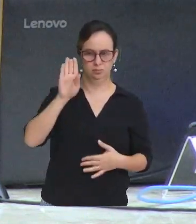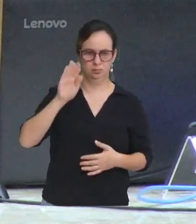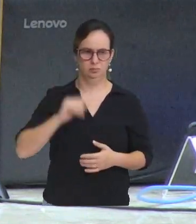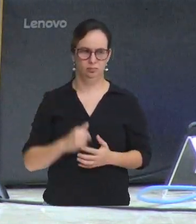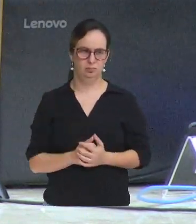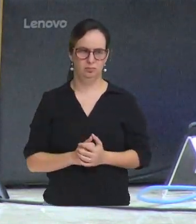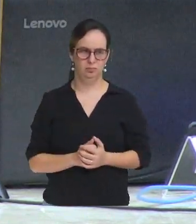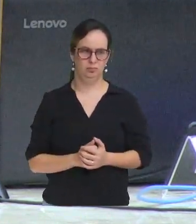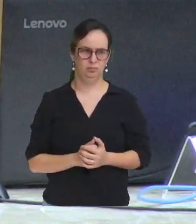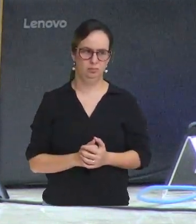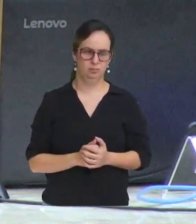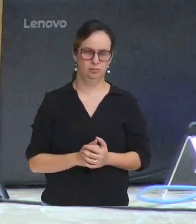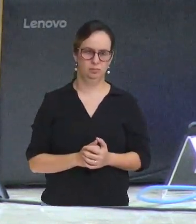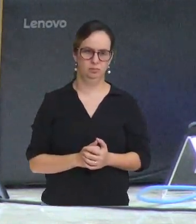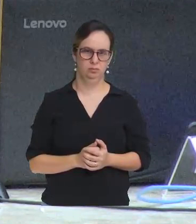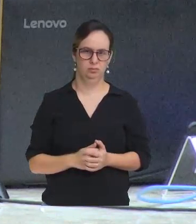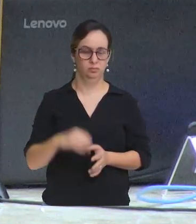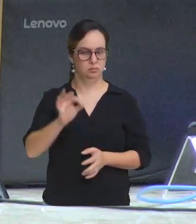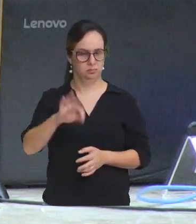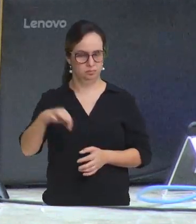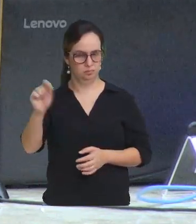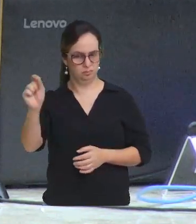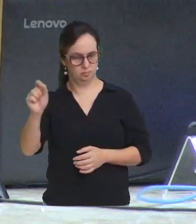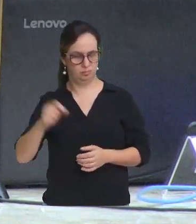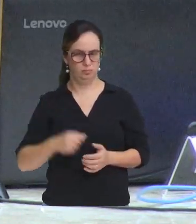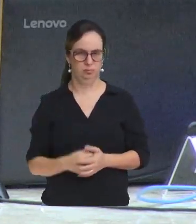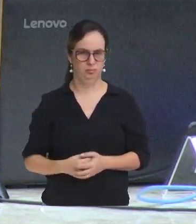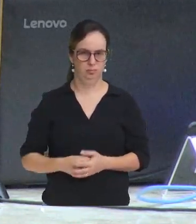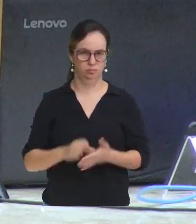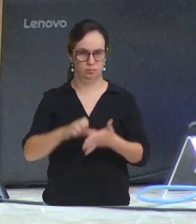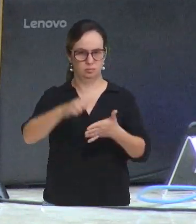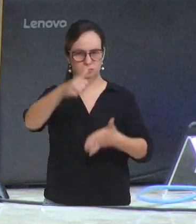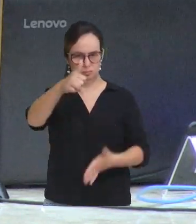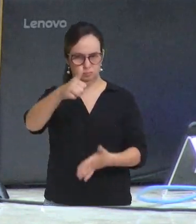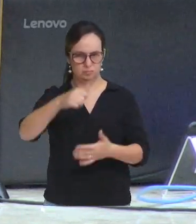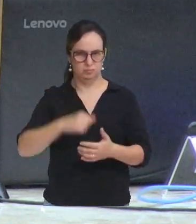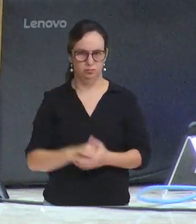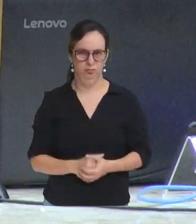aprovado aí a ordem de prioridade, nós passaremos à discussão do projeto de lei